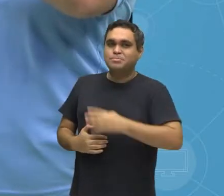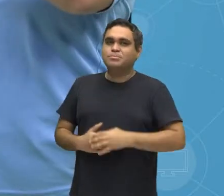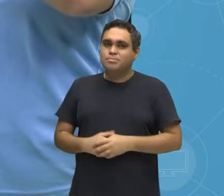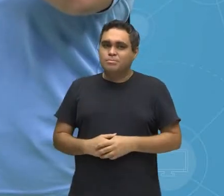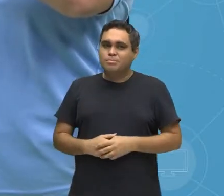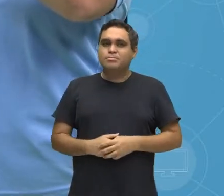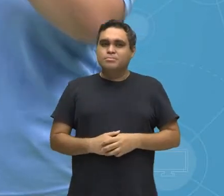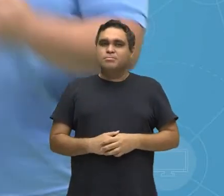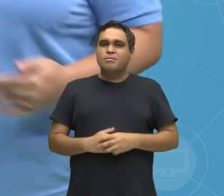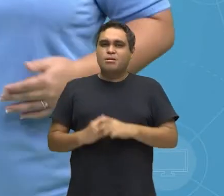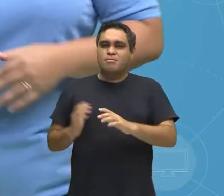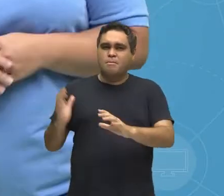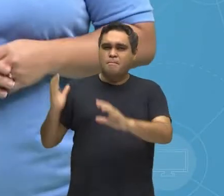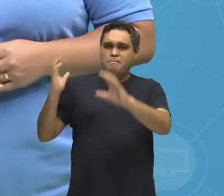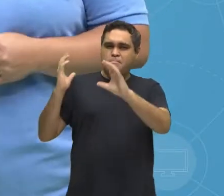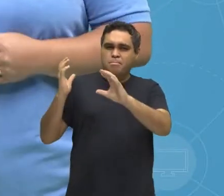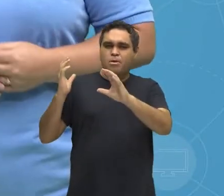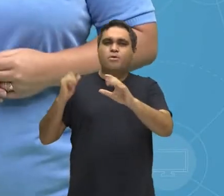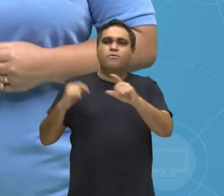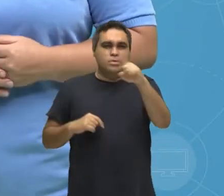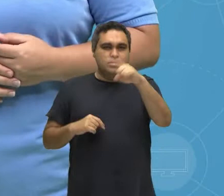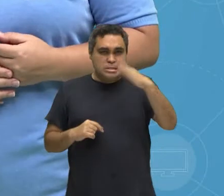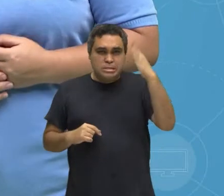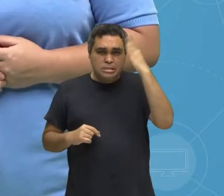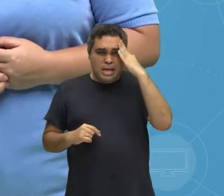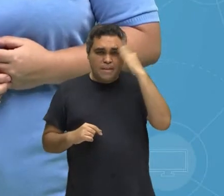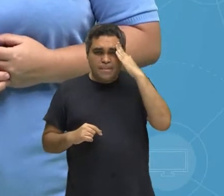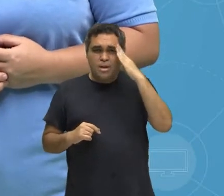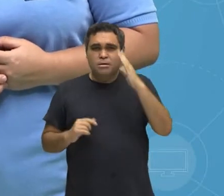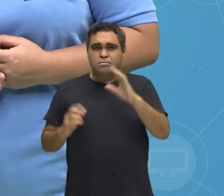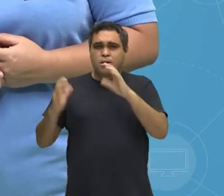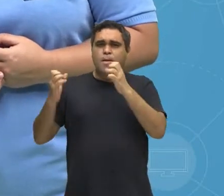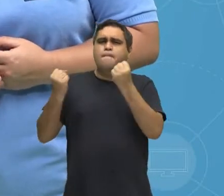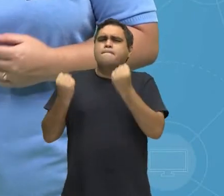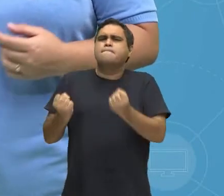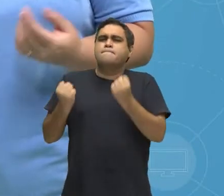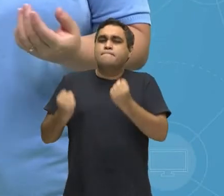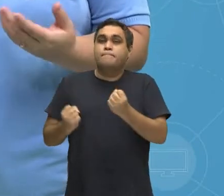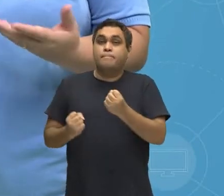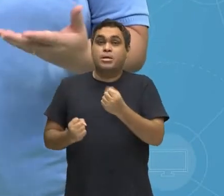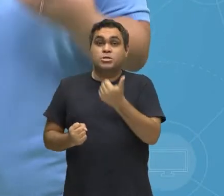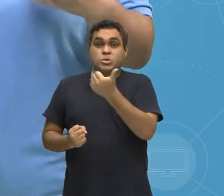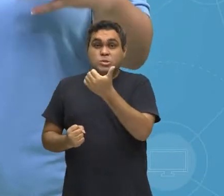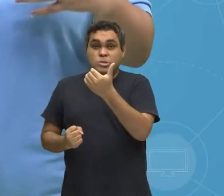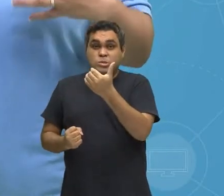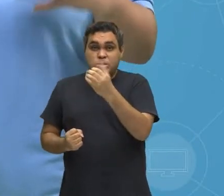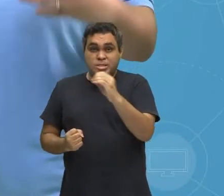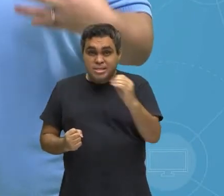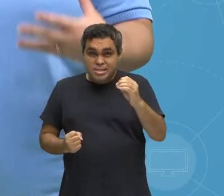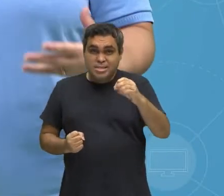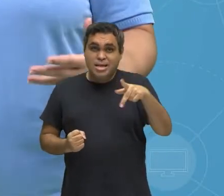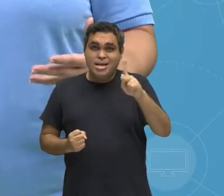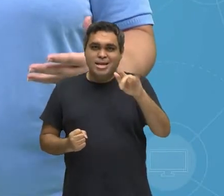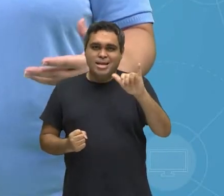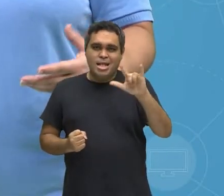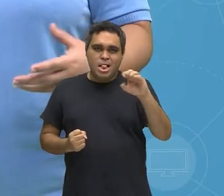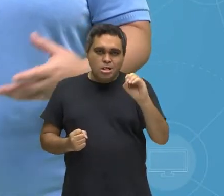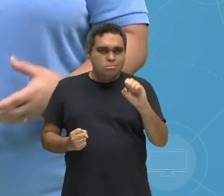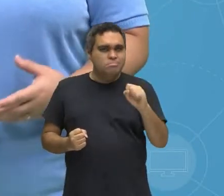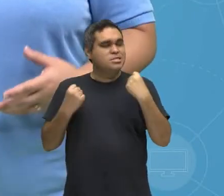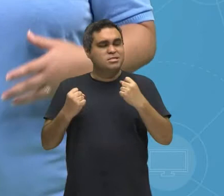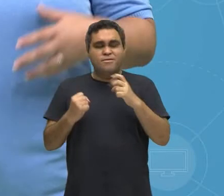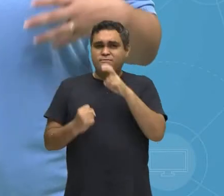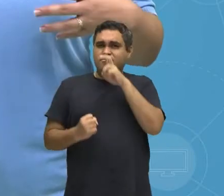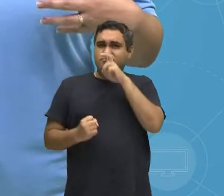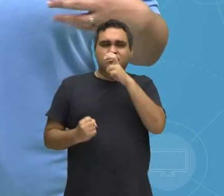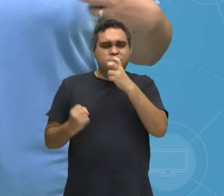que carregar uma tora. Vocês sabiam que essa tora pode chegar até 100 quilos? Já pensou? Precisa ter muita força. Então,